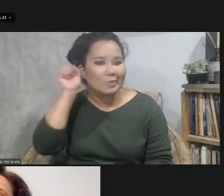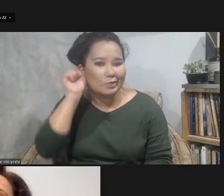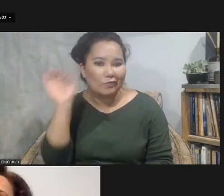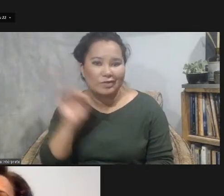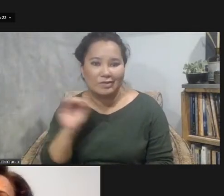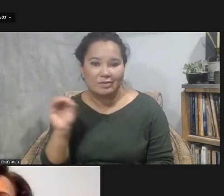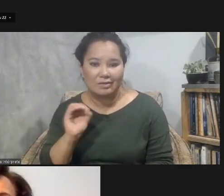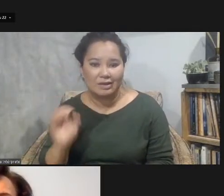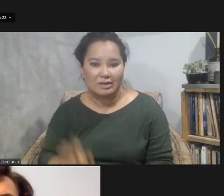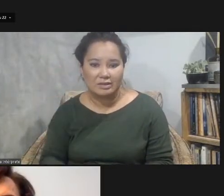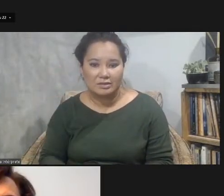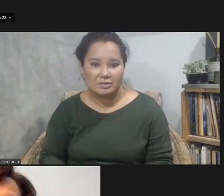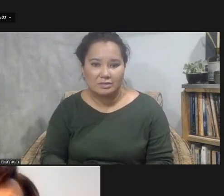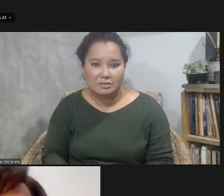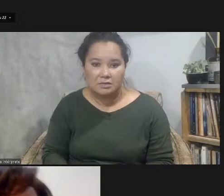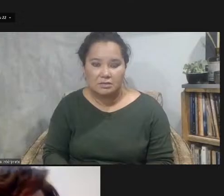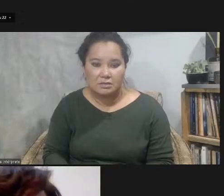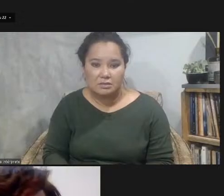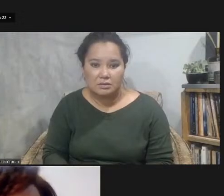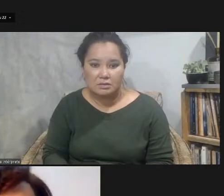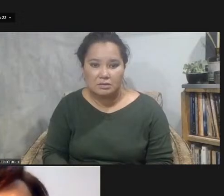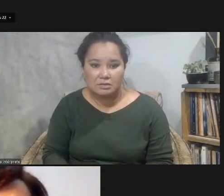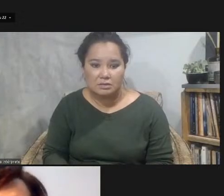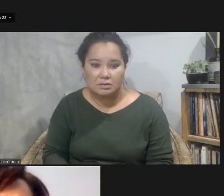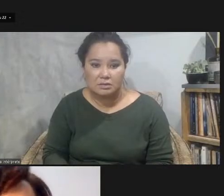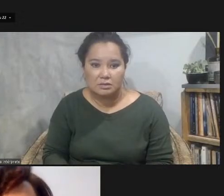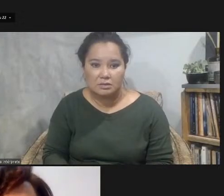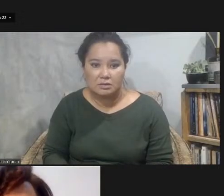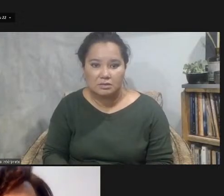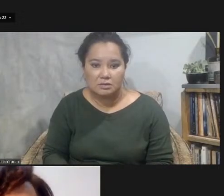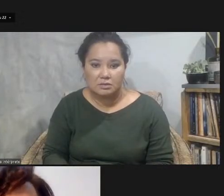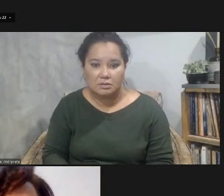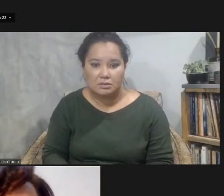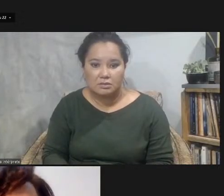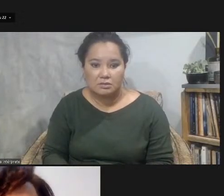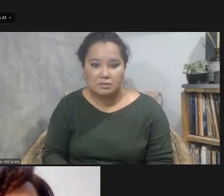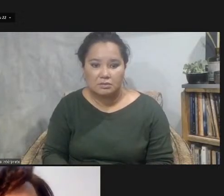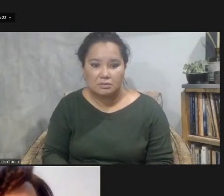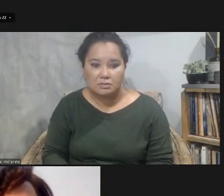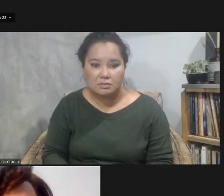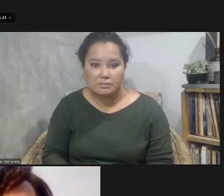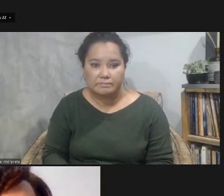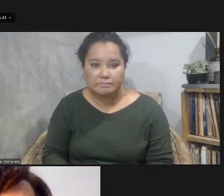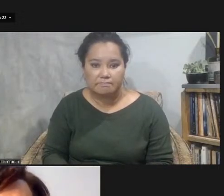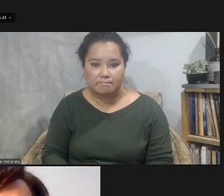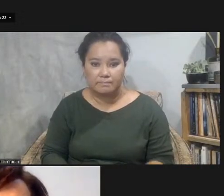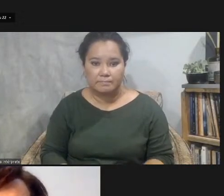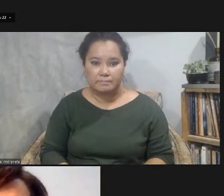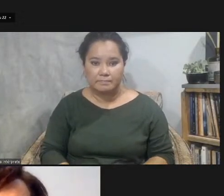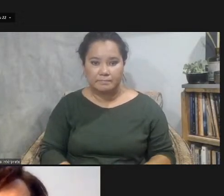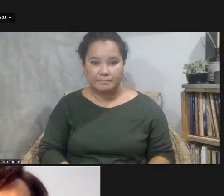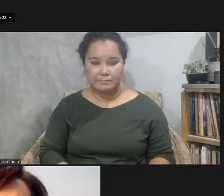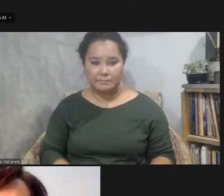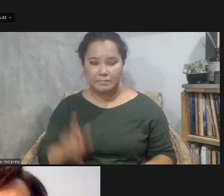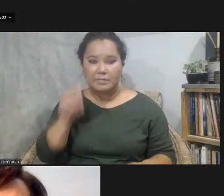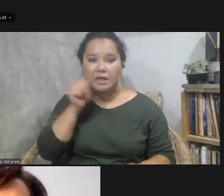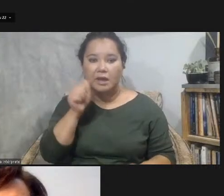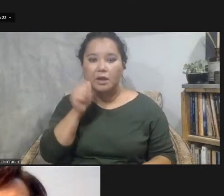Professor Algamir, o seu áudio sumiu. Seu áudio sumiu. Podemos retomar, por